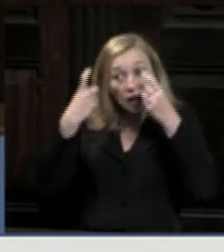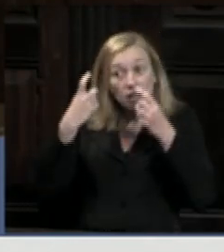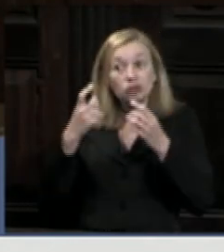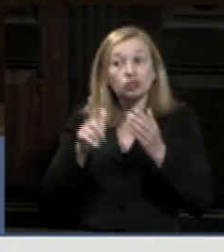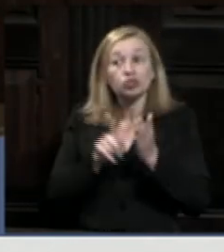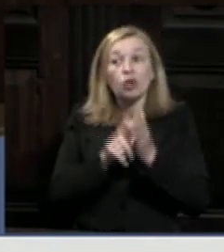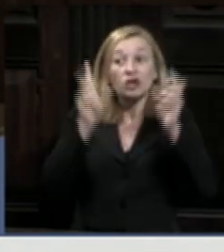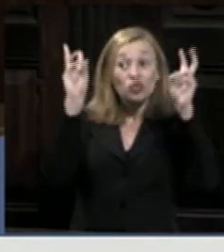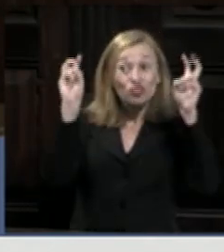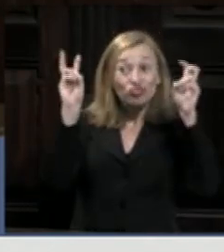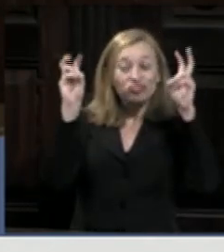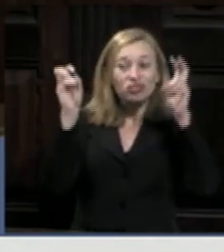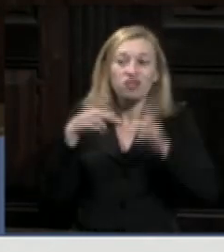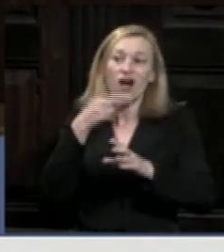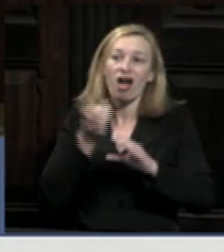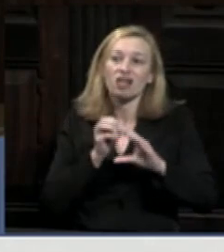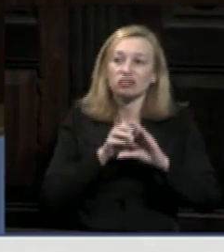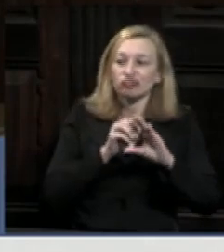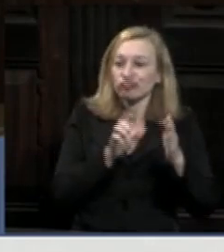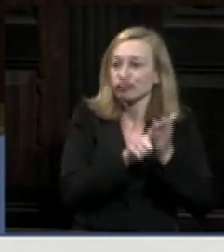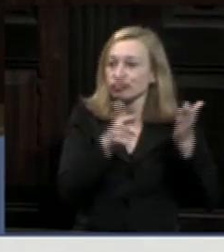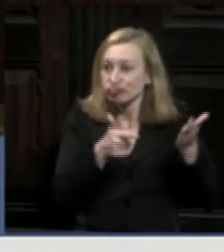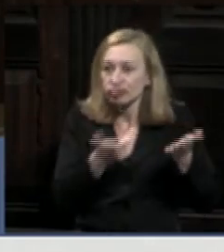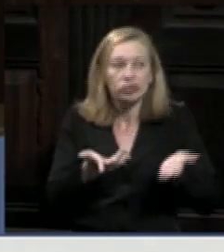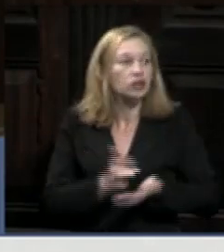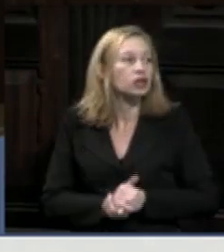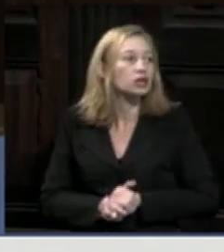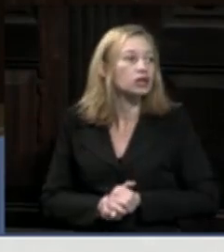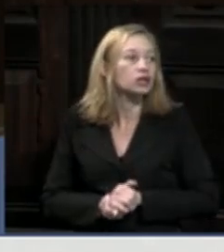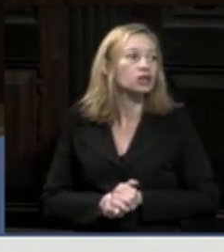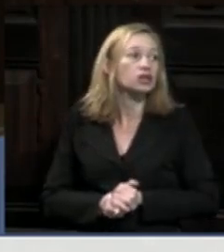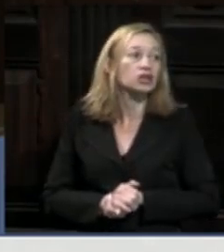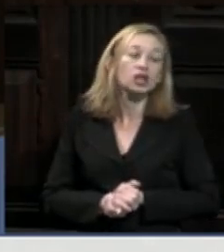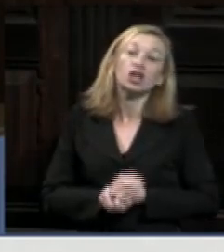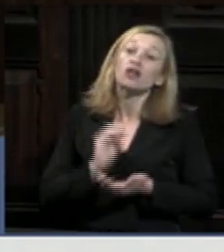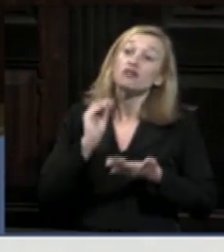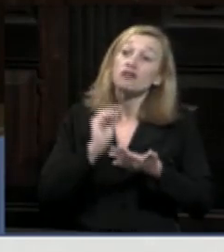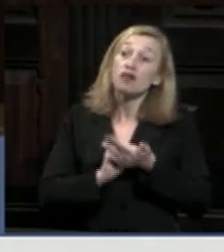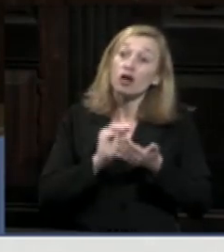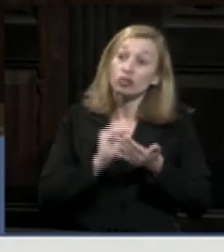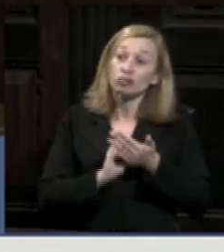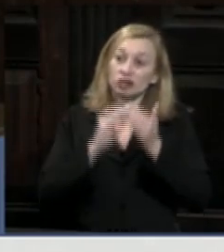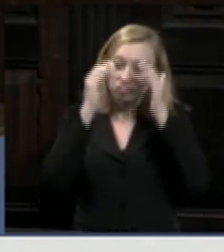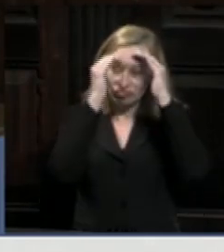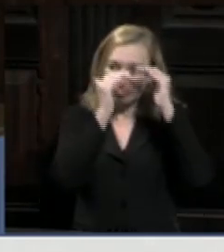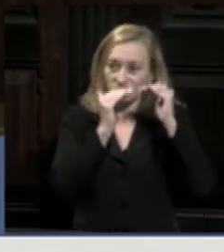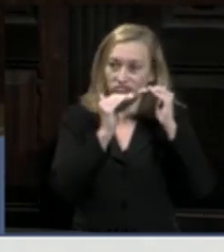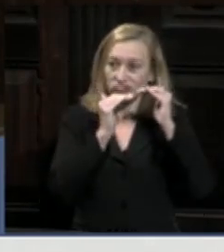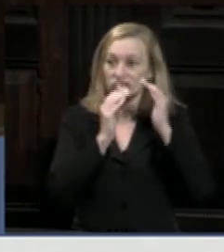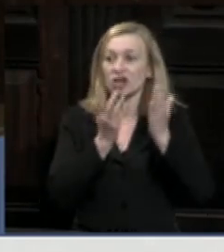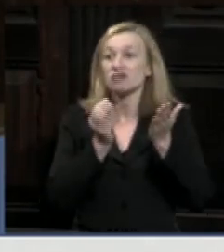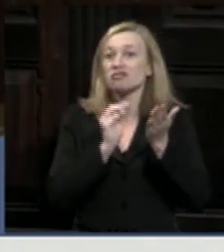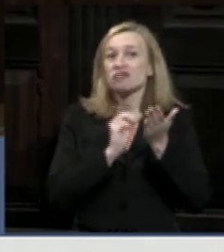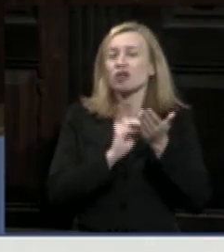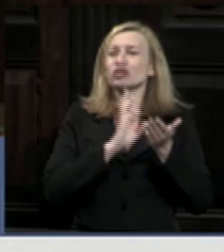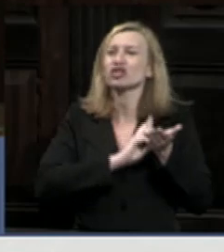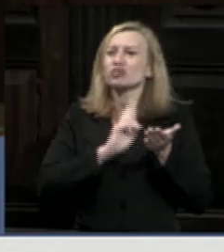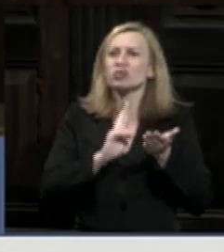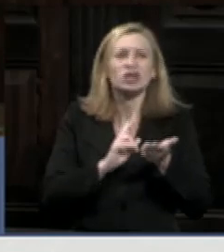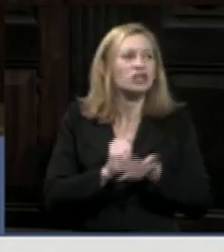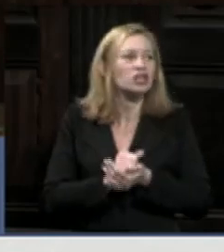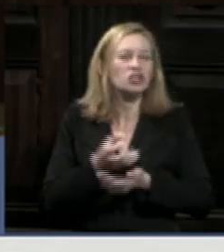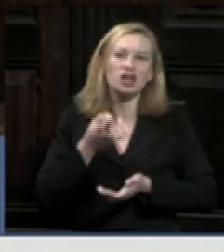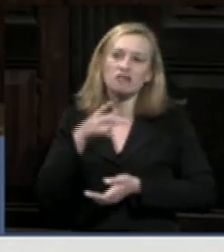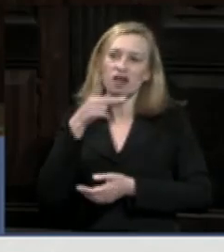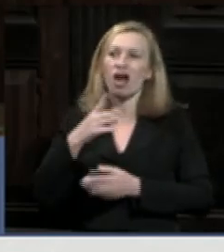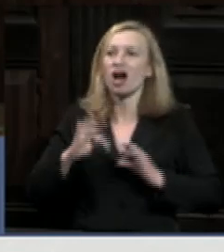inflação de é muita irresponsabilidade no mínimo quer dizer ele dirige a todos